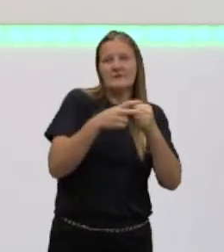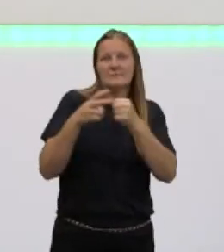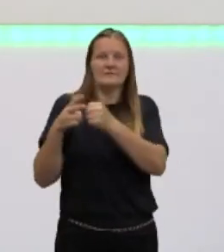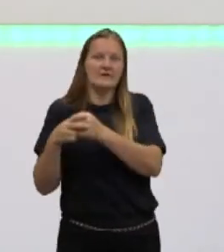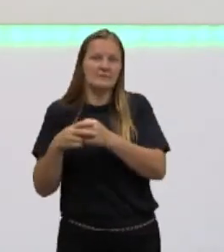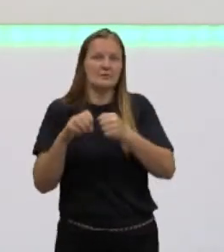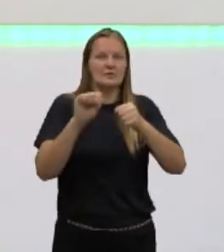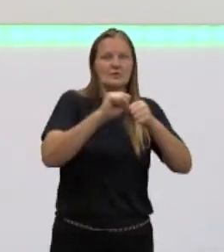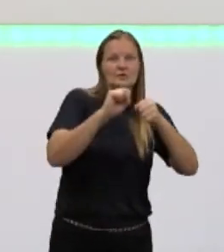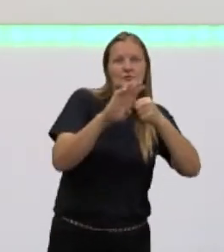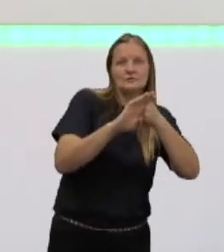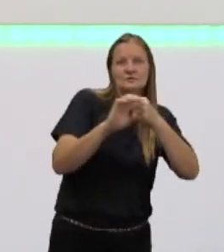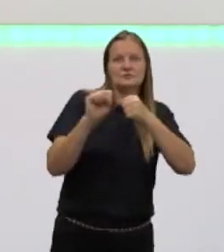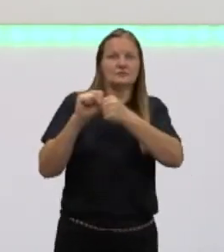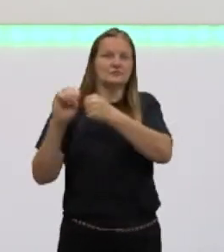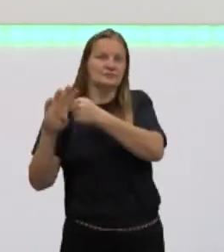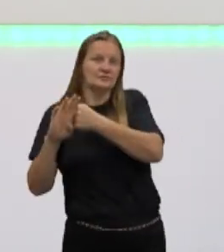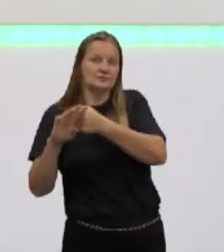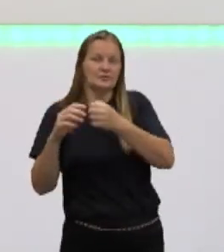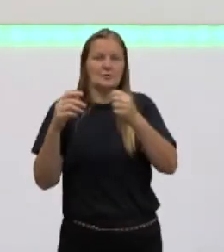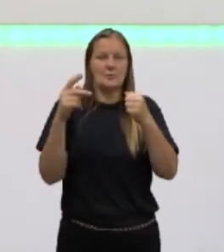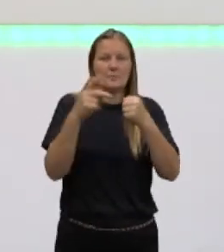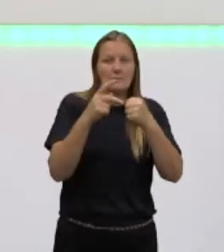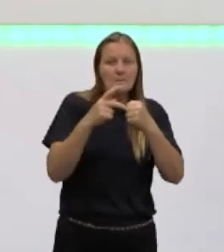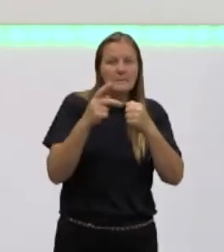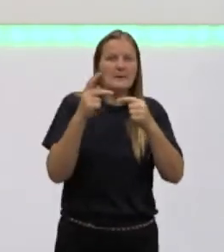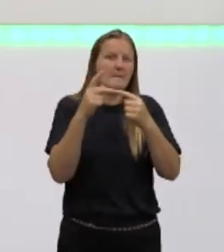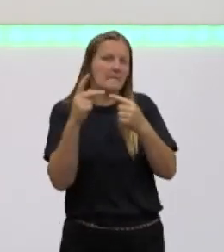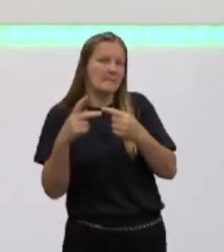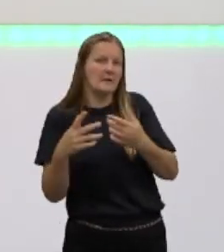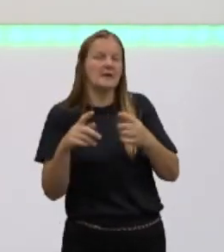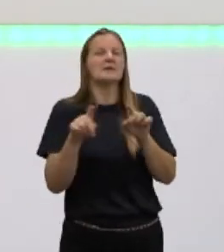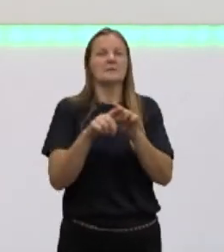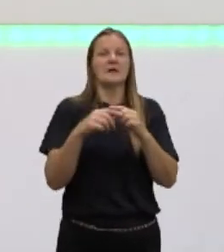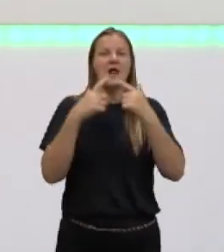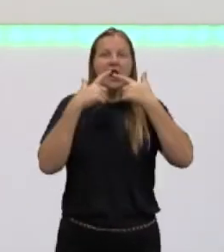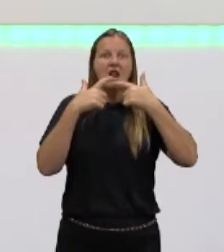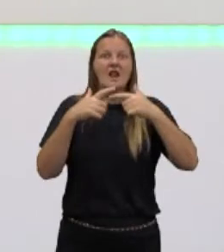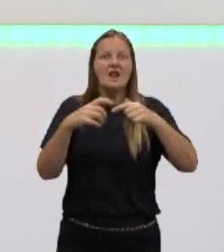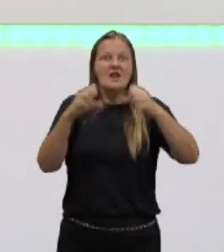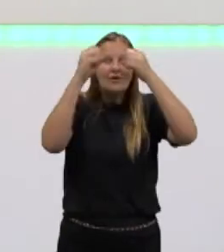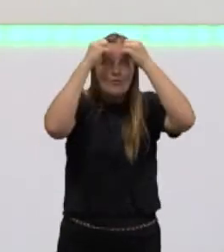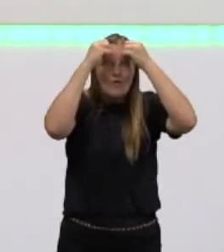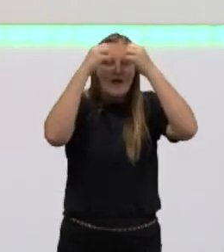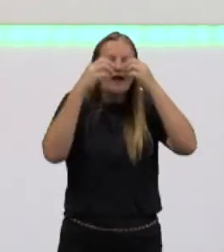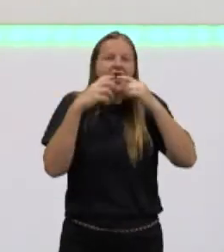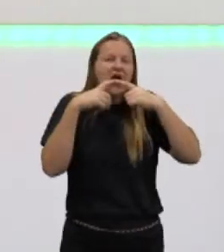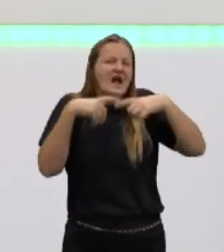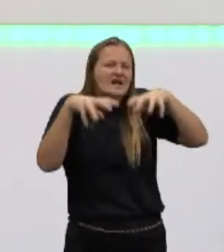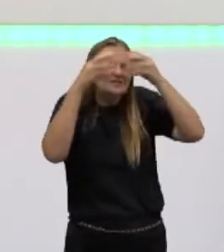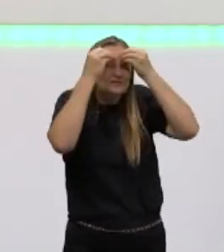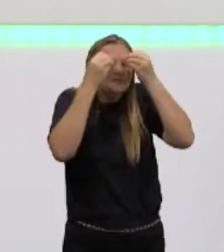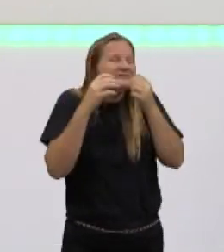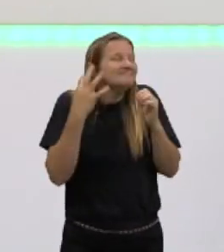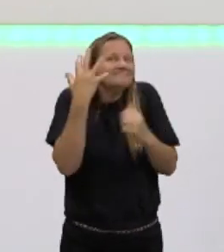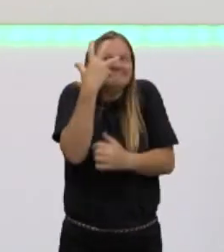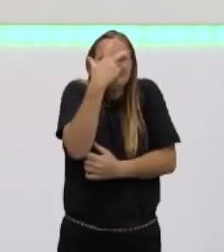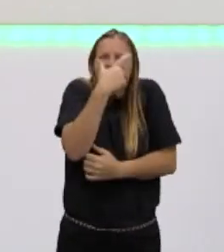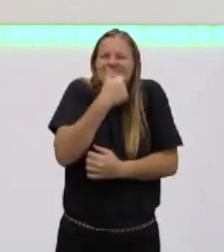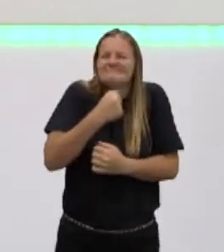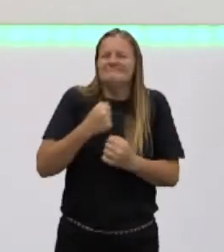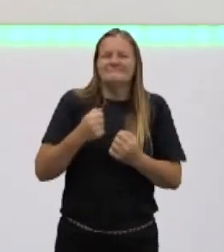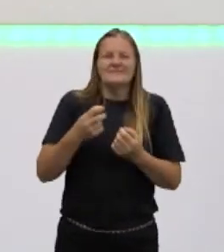substantivo, substantivo, manter as mesmas preposições, torna a linguagem mais bonita e melhor de se